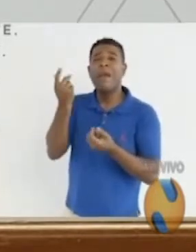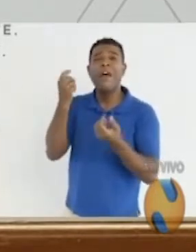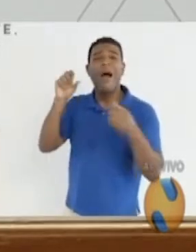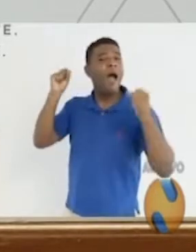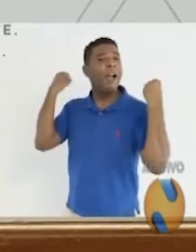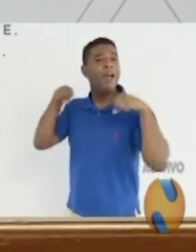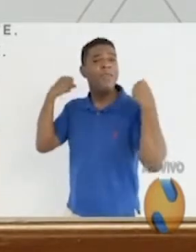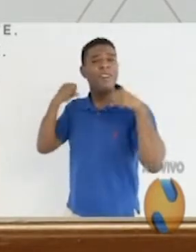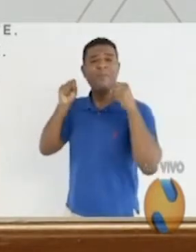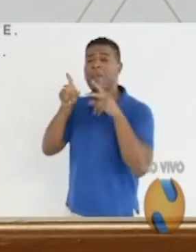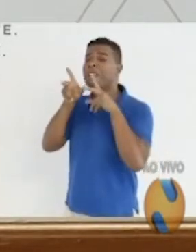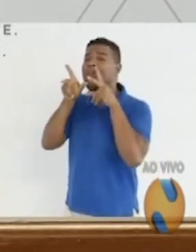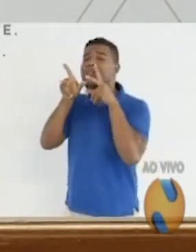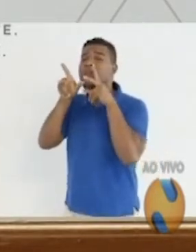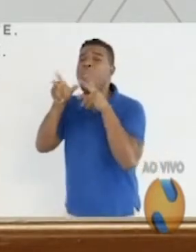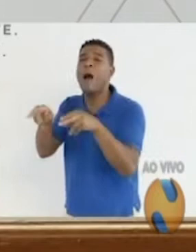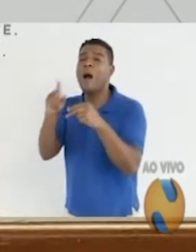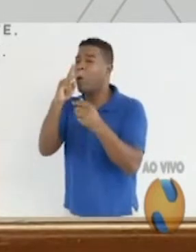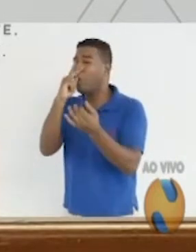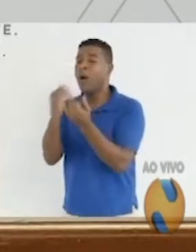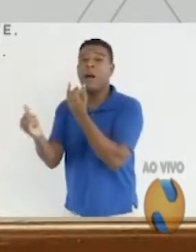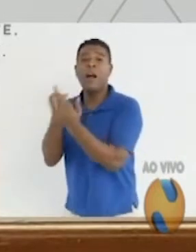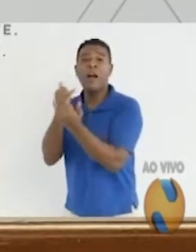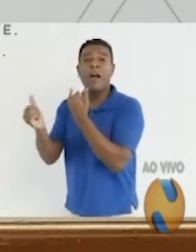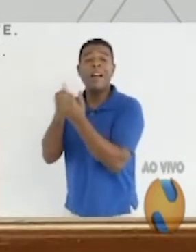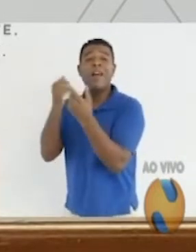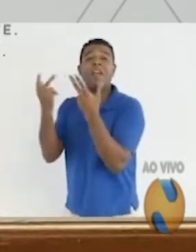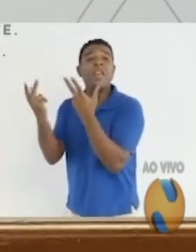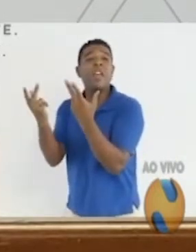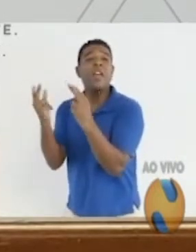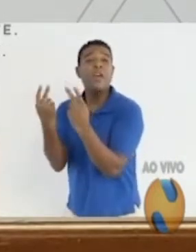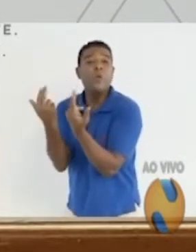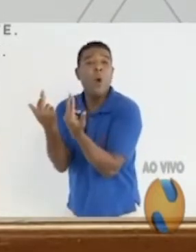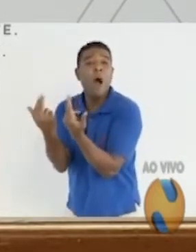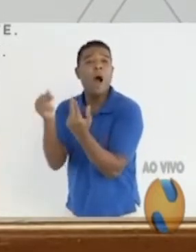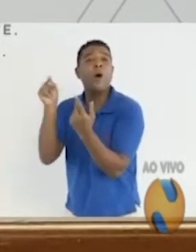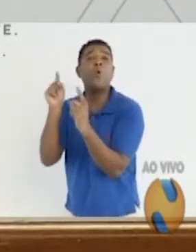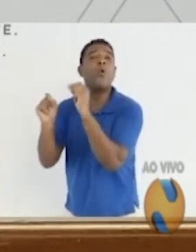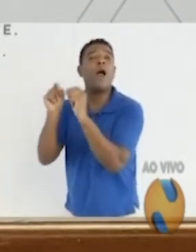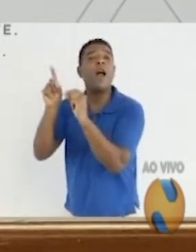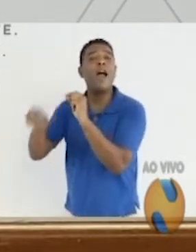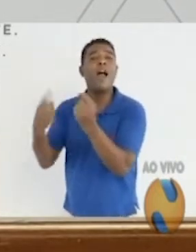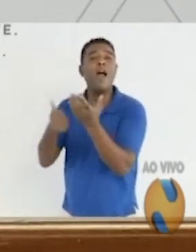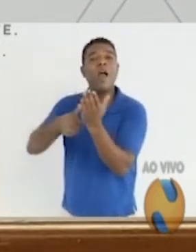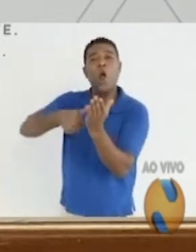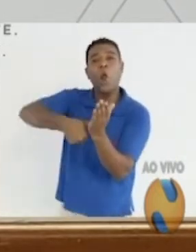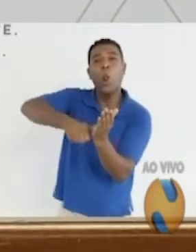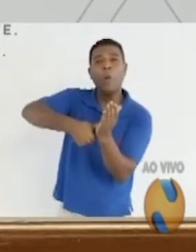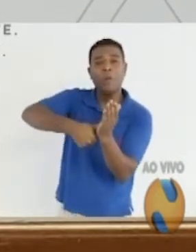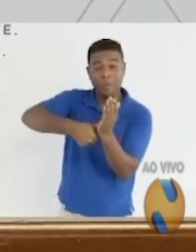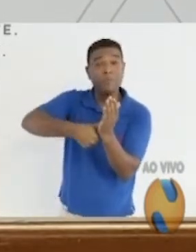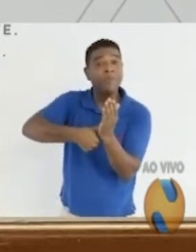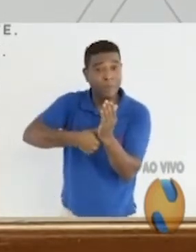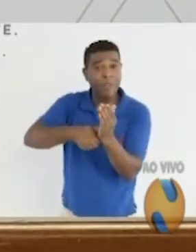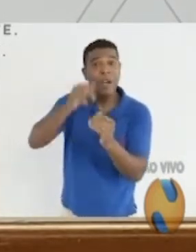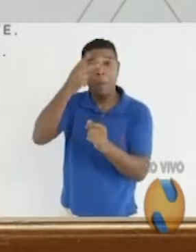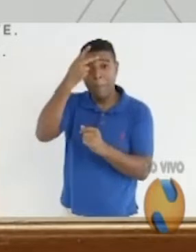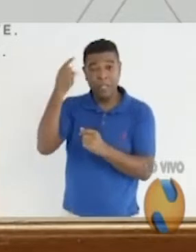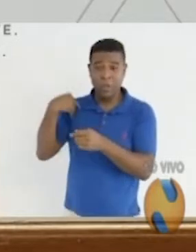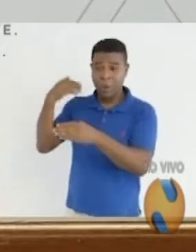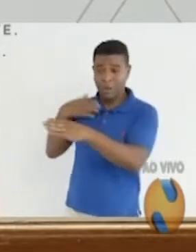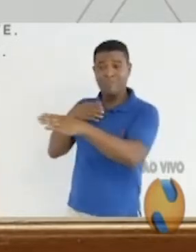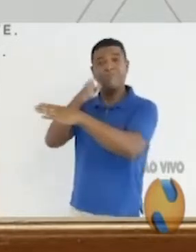academias, é muito importante destacar que as pessoas ali certamente ou muito provavelmente